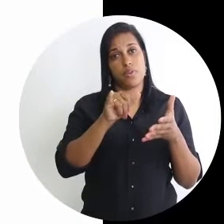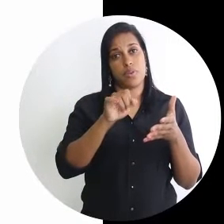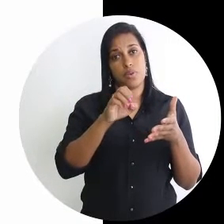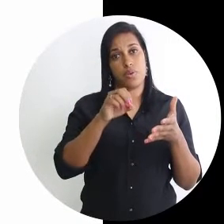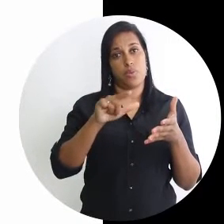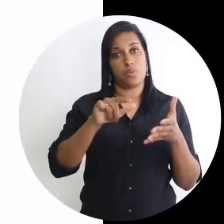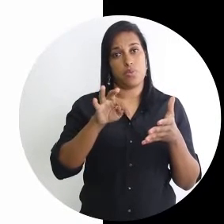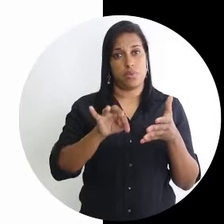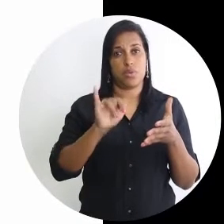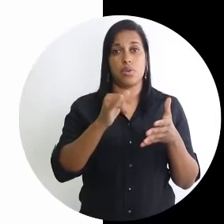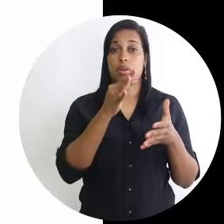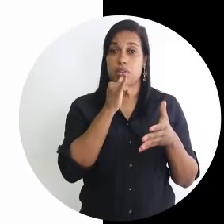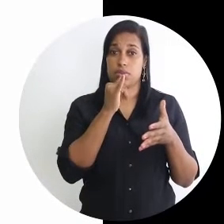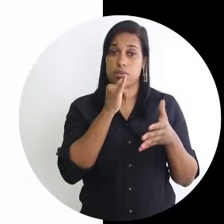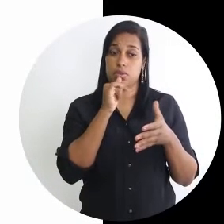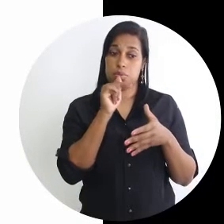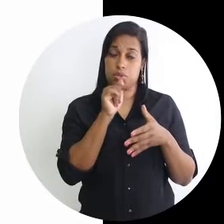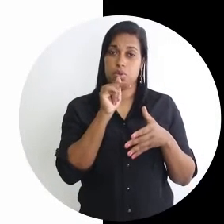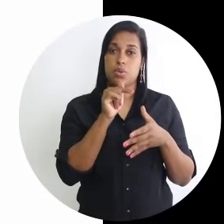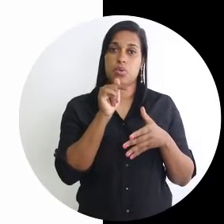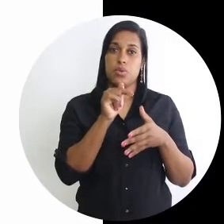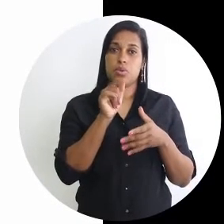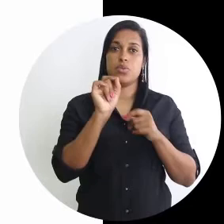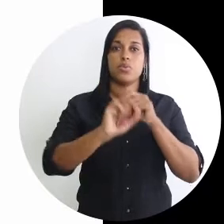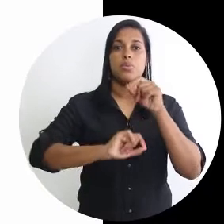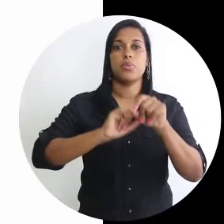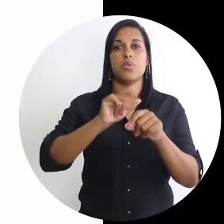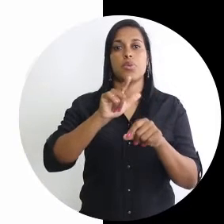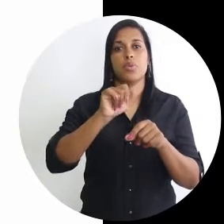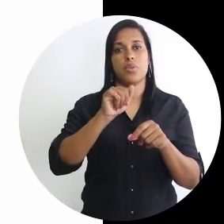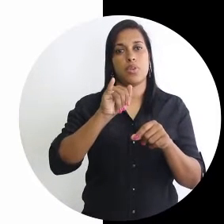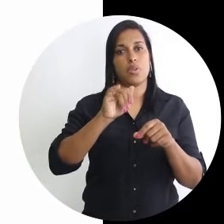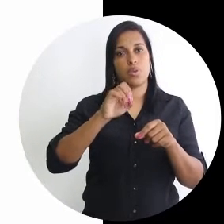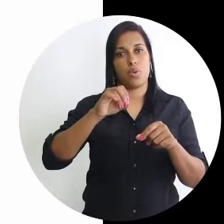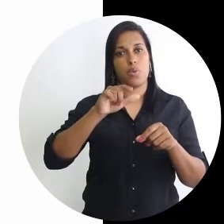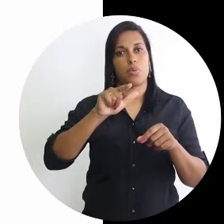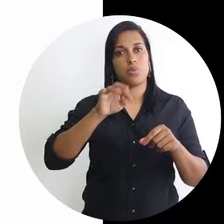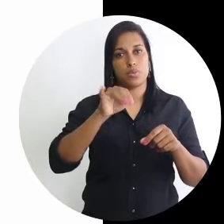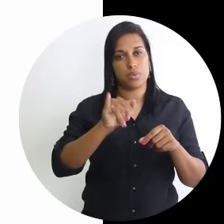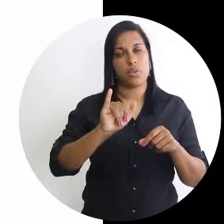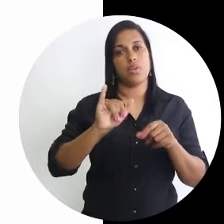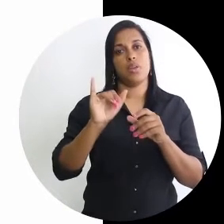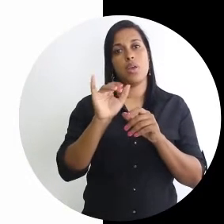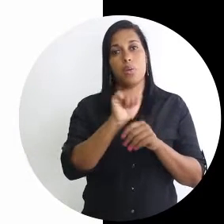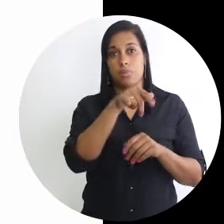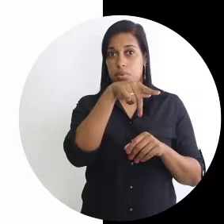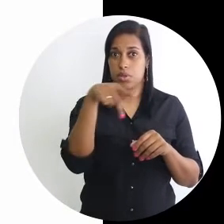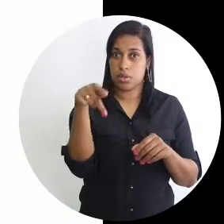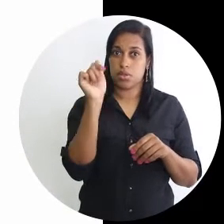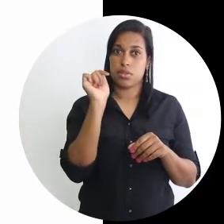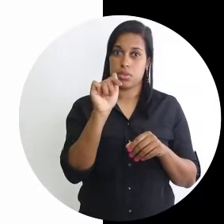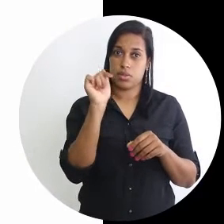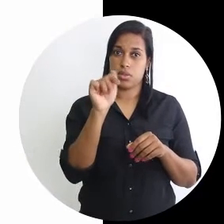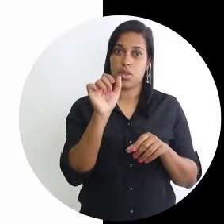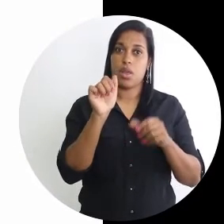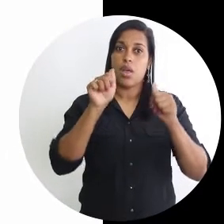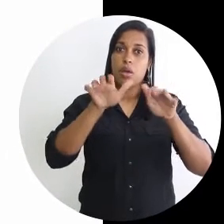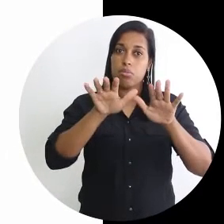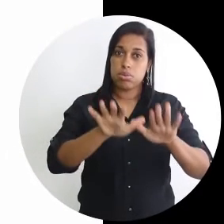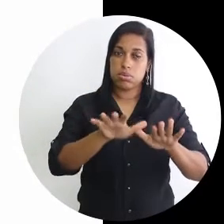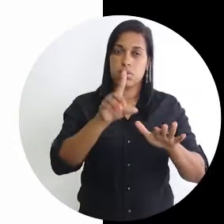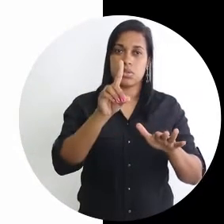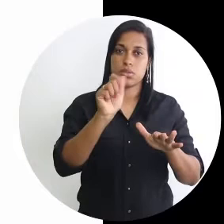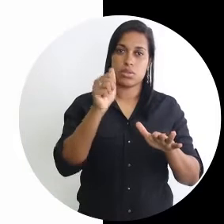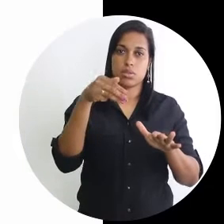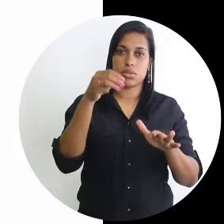Então, tem aqui um exemplozinho no nosso material sobre o Frame Layout. É uma aplicaçãozinha aqui chamada Frame Layout